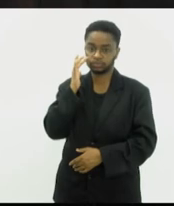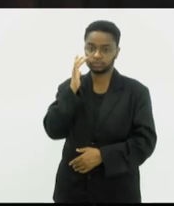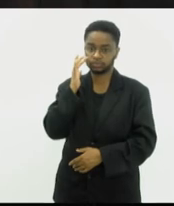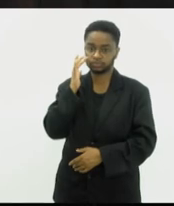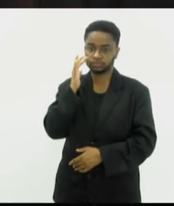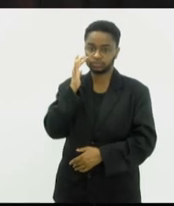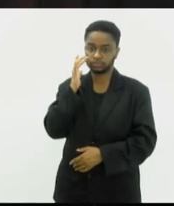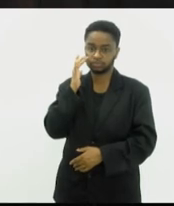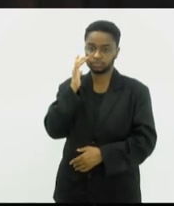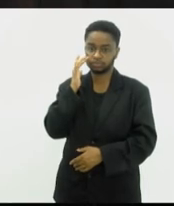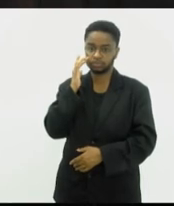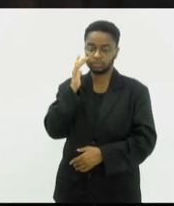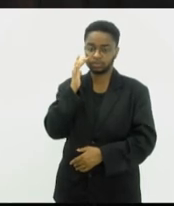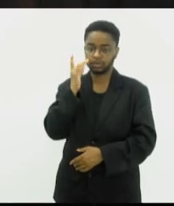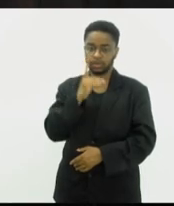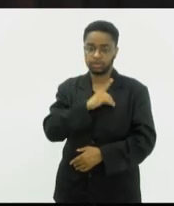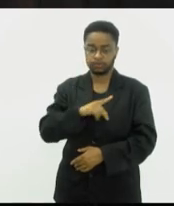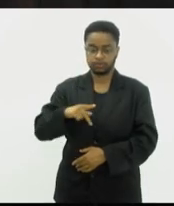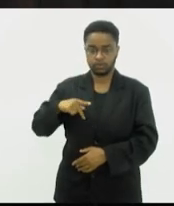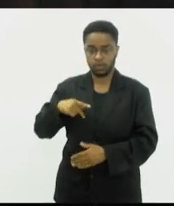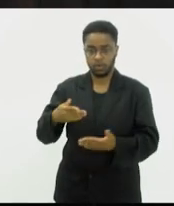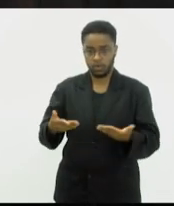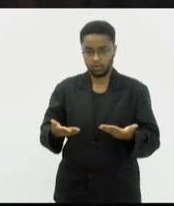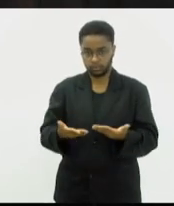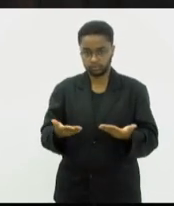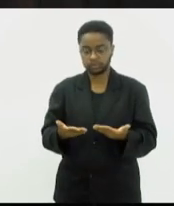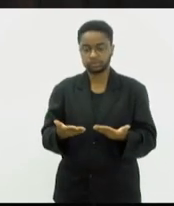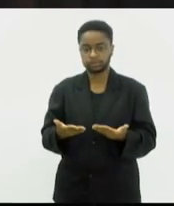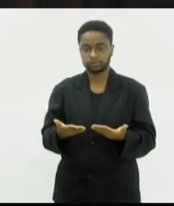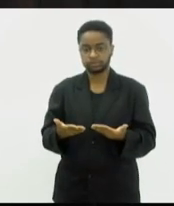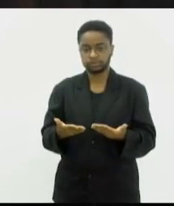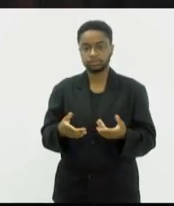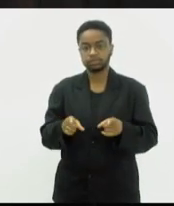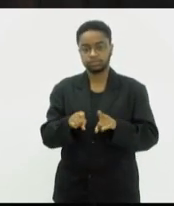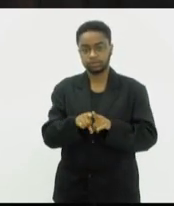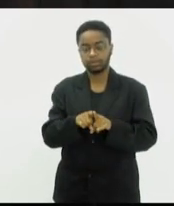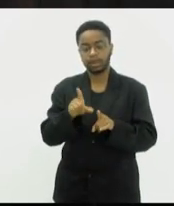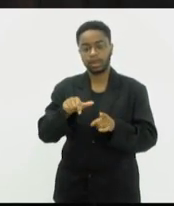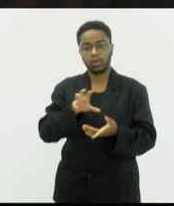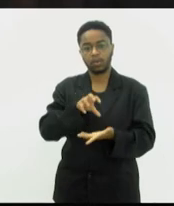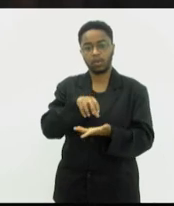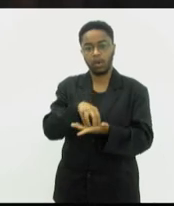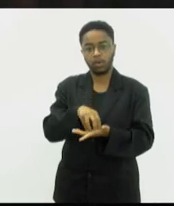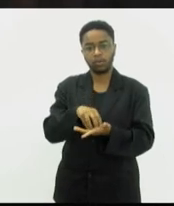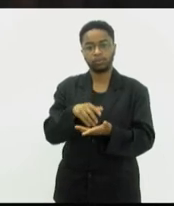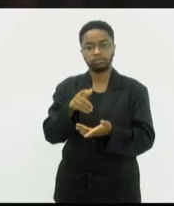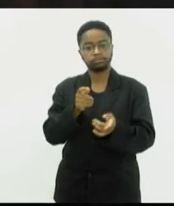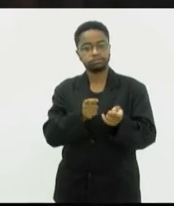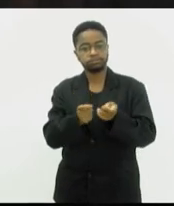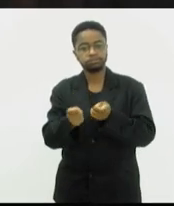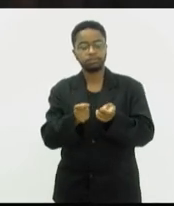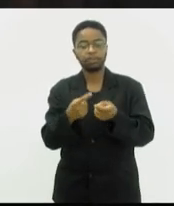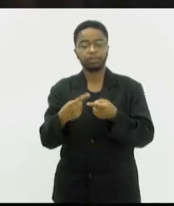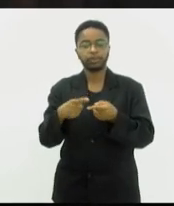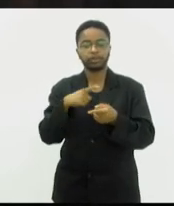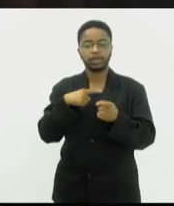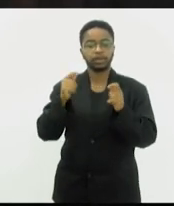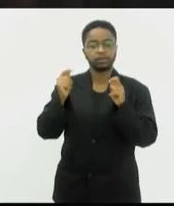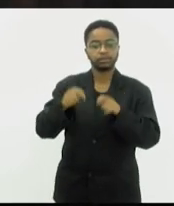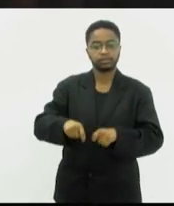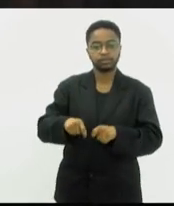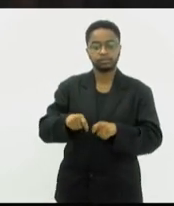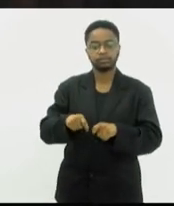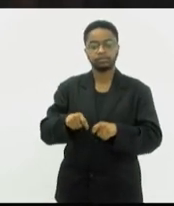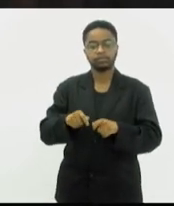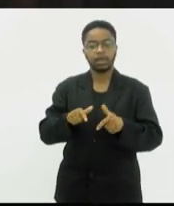que a própria Defensoria hoje também é um órgão de controle, porque tem a potencialidade de entrar